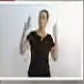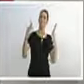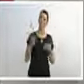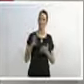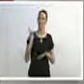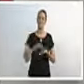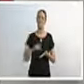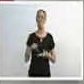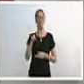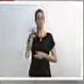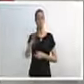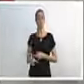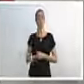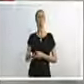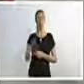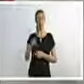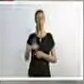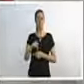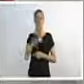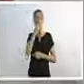O Plumenal merece ter comandantes assim também. Parabéns. Obrigado. Obrigado. Obrigado. Obrigado.